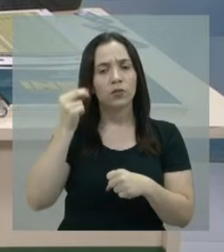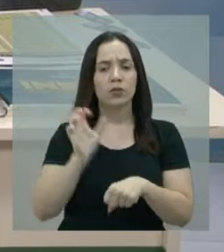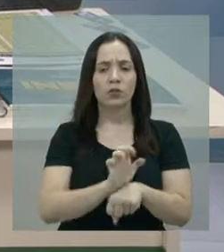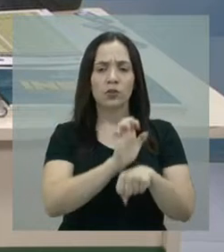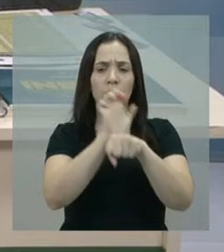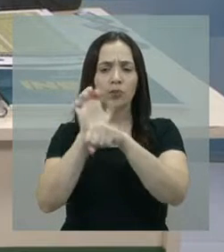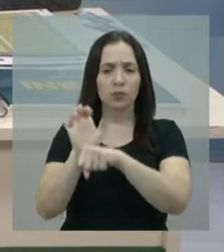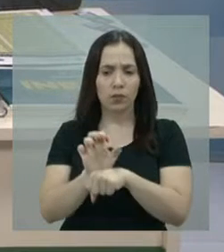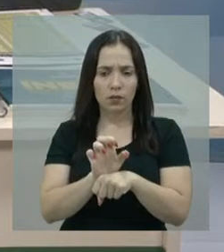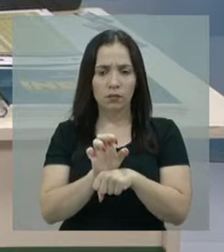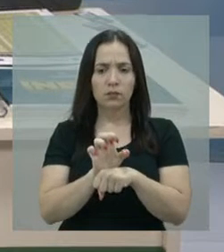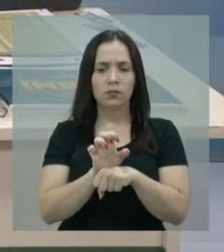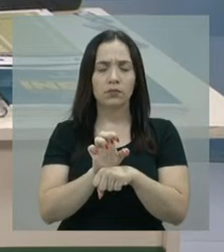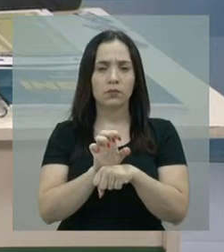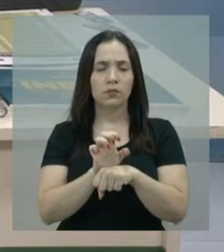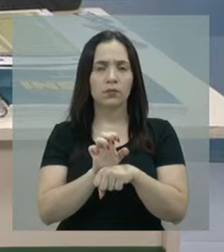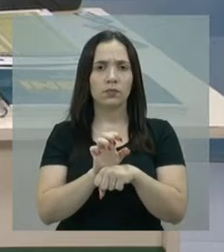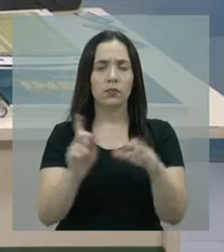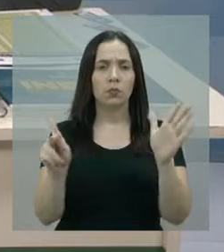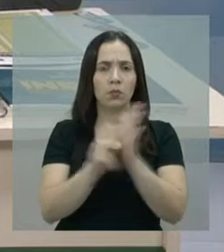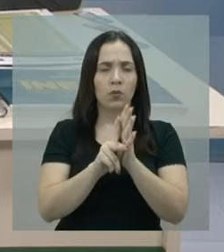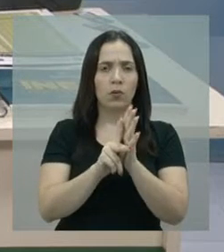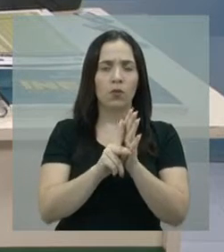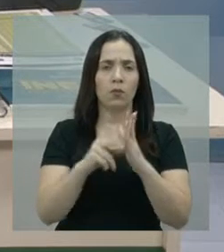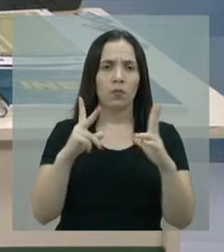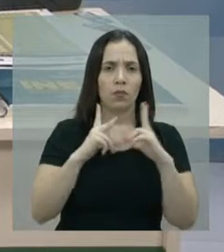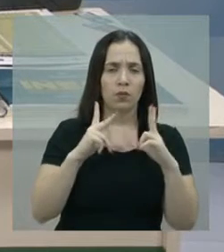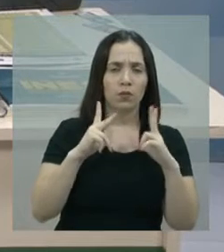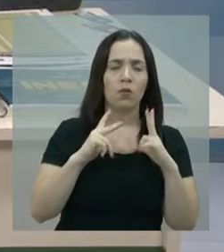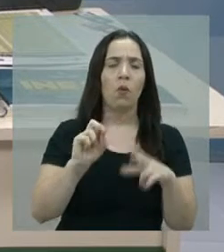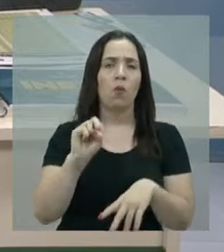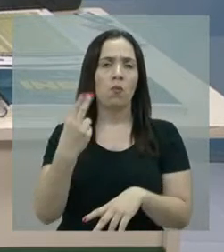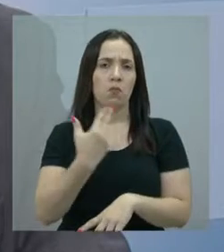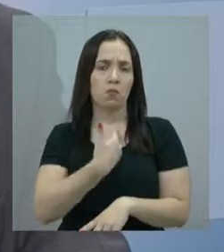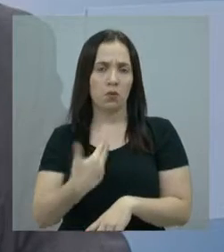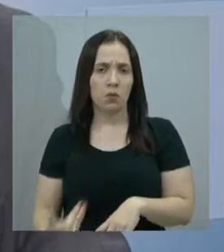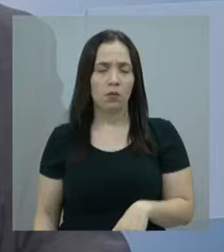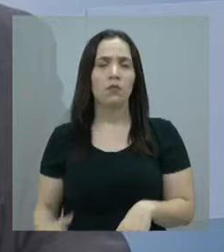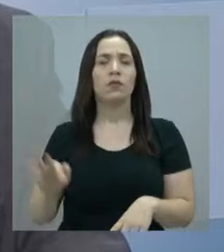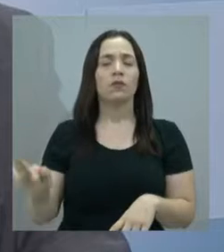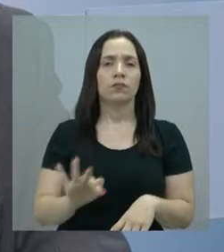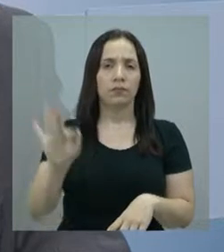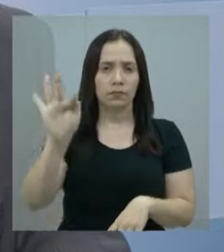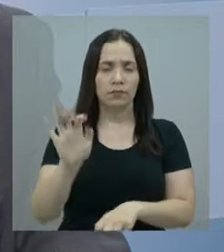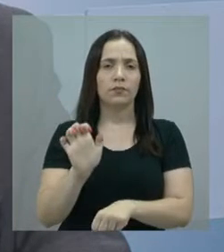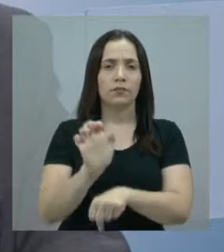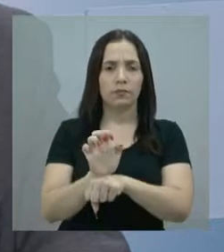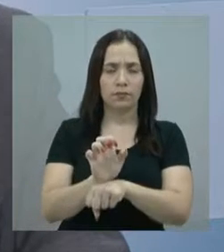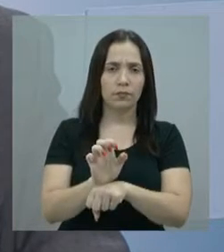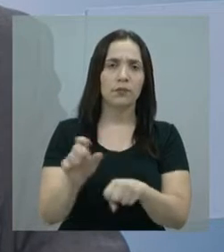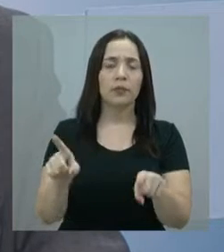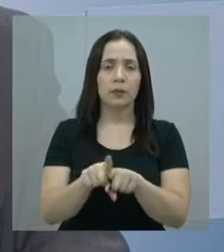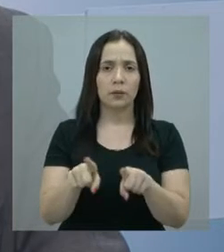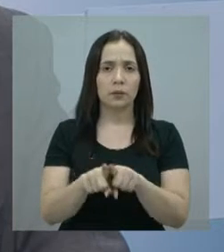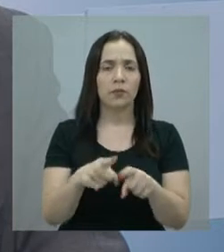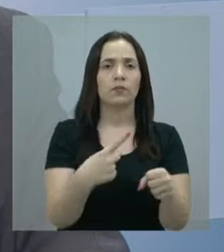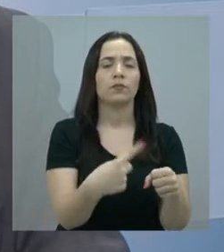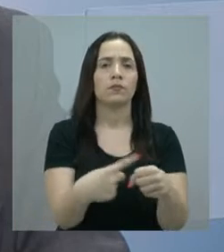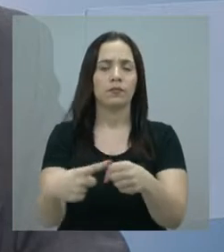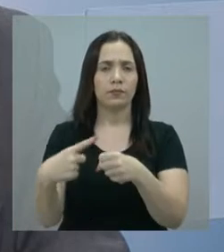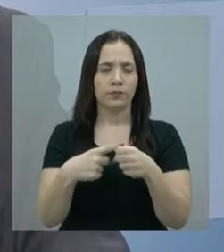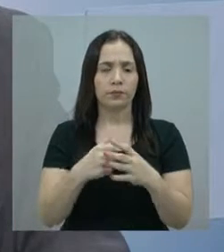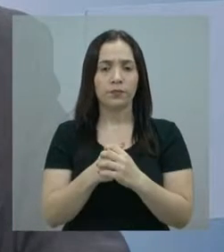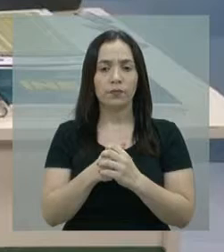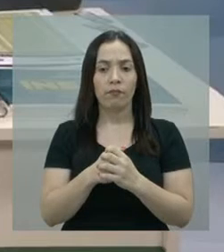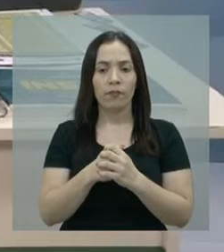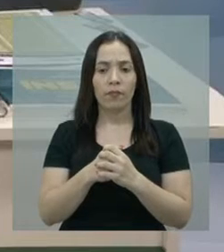estados, seja rede privada, seja rede pública, federal, estadual e municipal. Pronto, para você